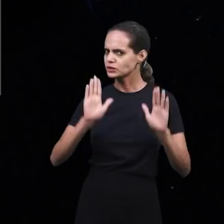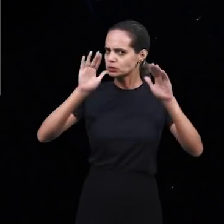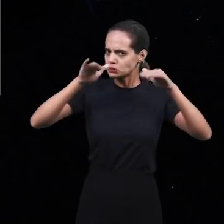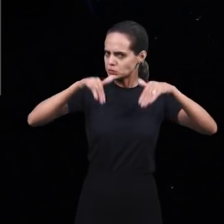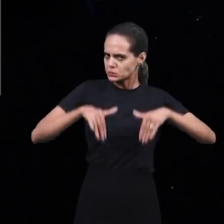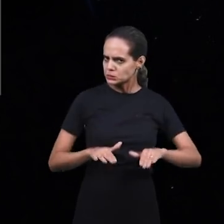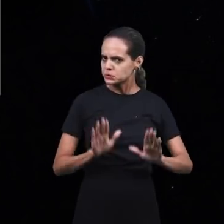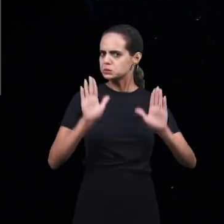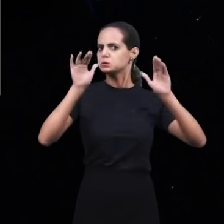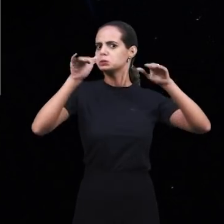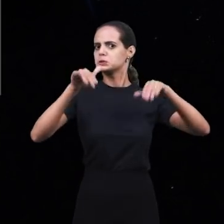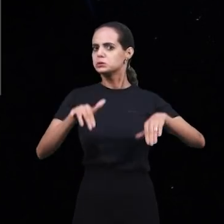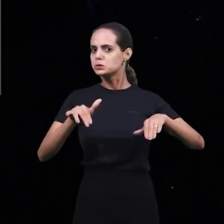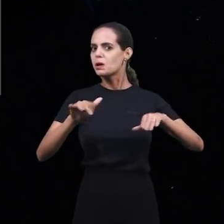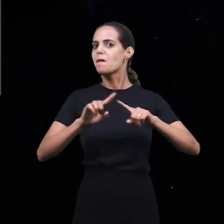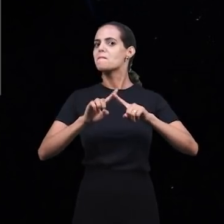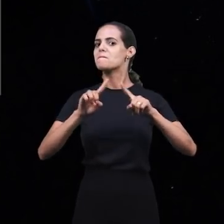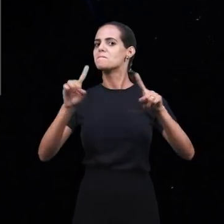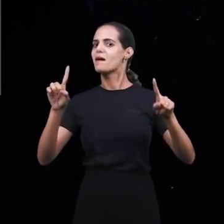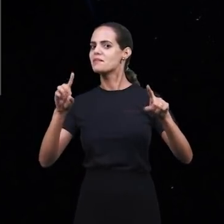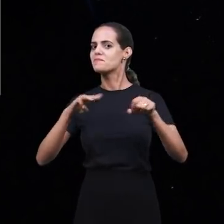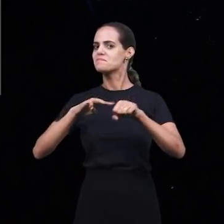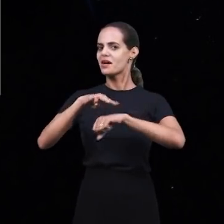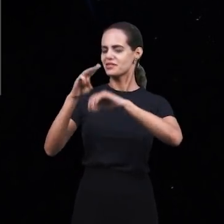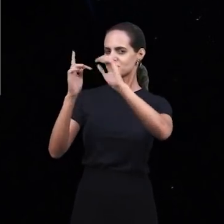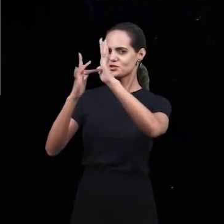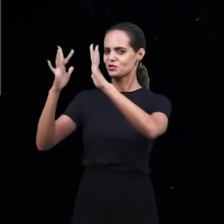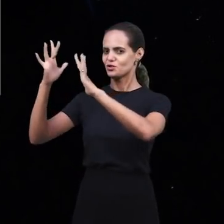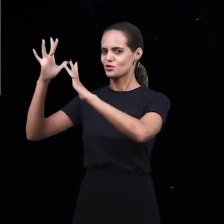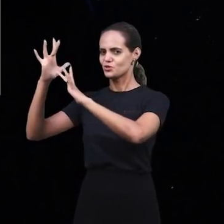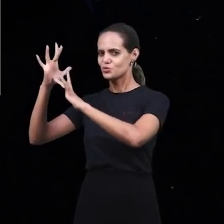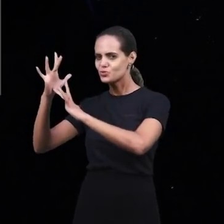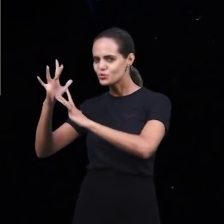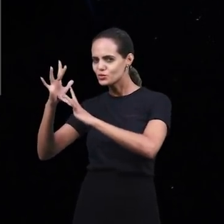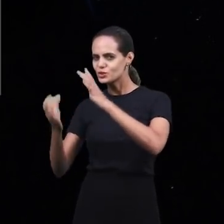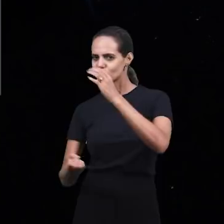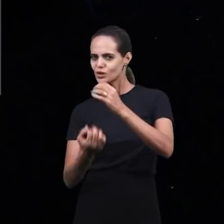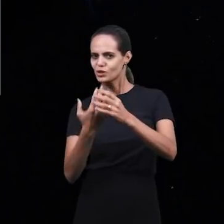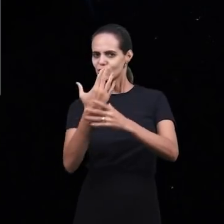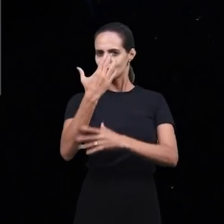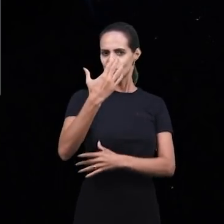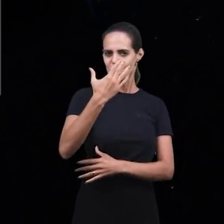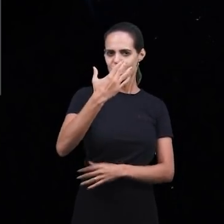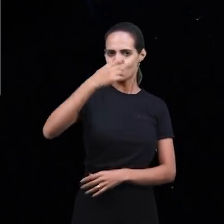a naufragar, que leva o mestre do céu e